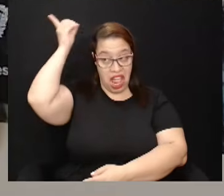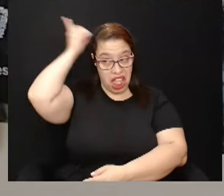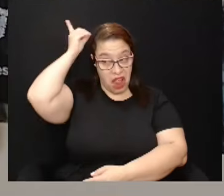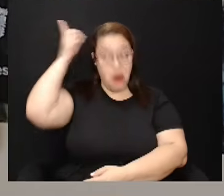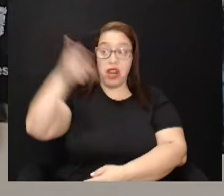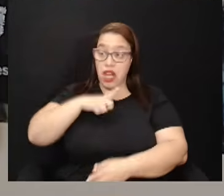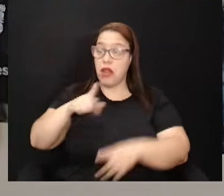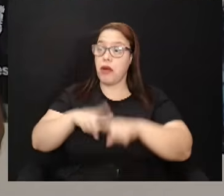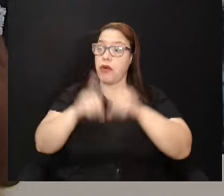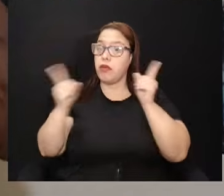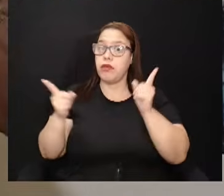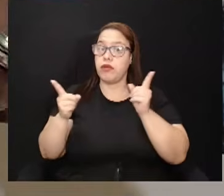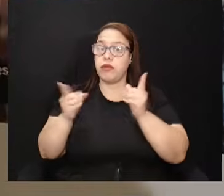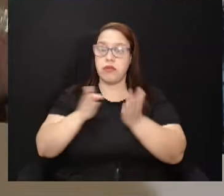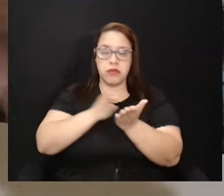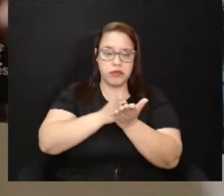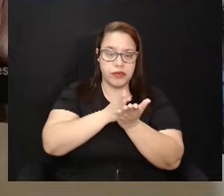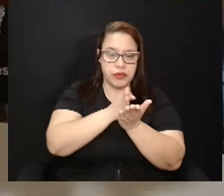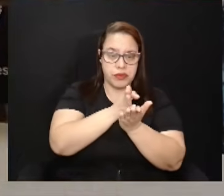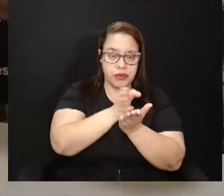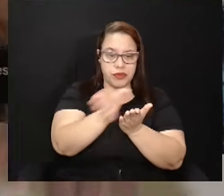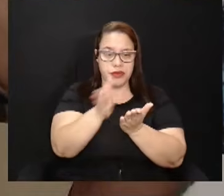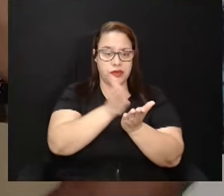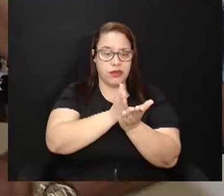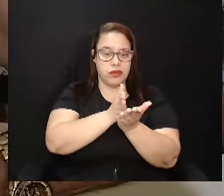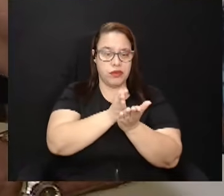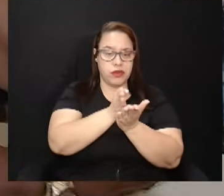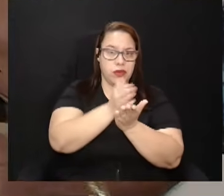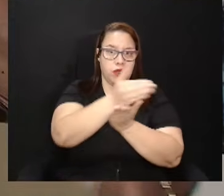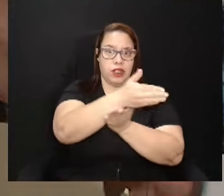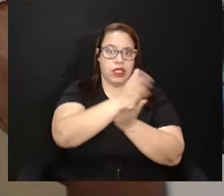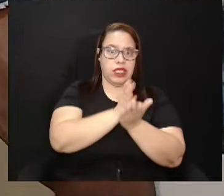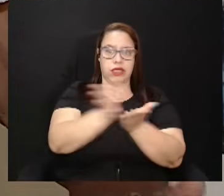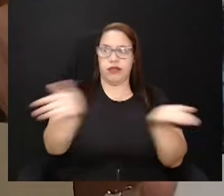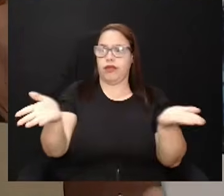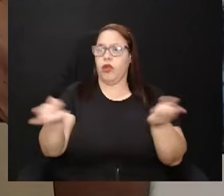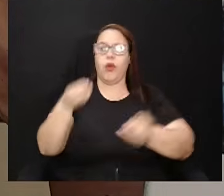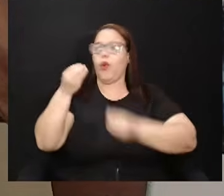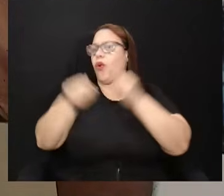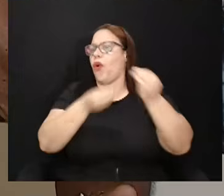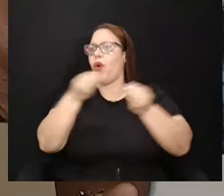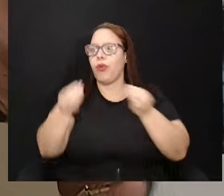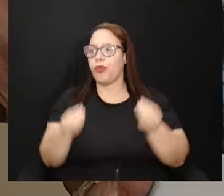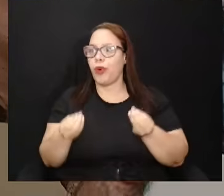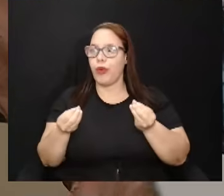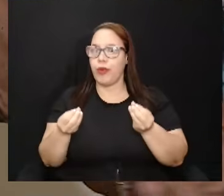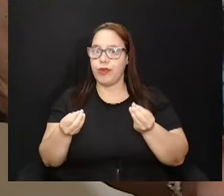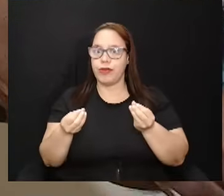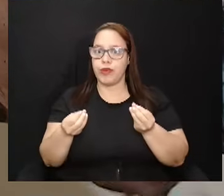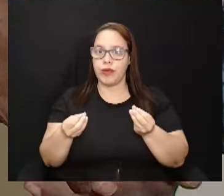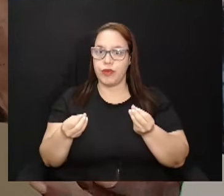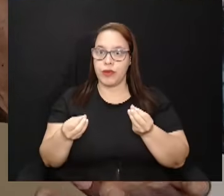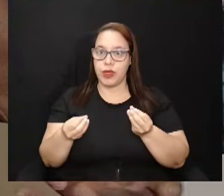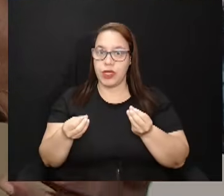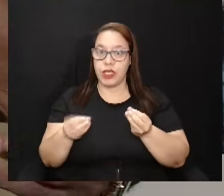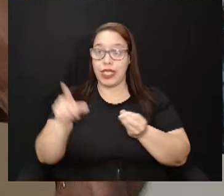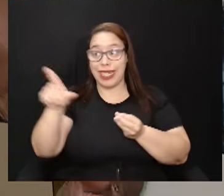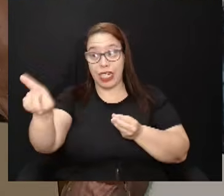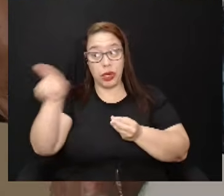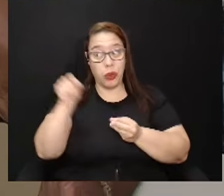pode caminhar em montar no mesmo cavalo ao mesmo tempo, em 2 cavalos. Você tem